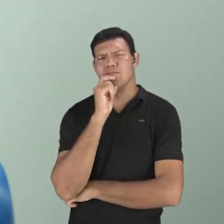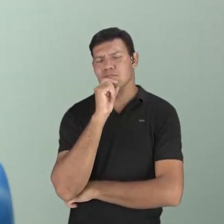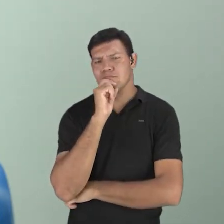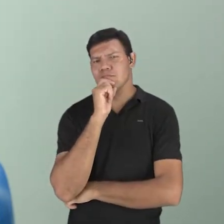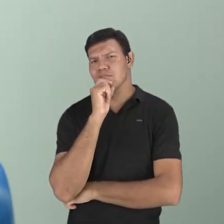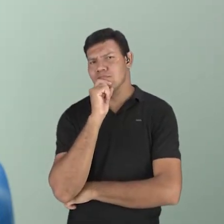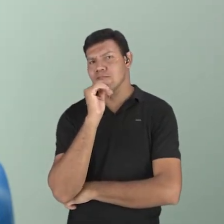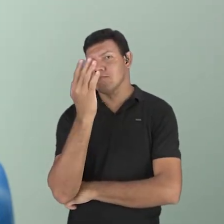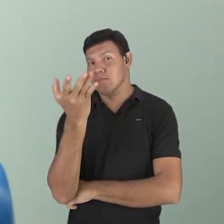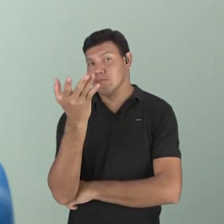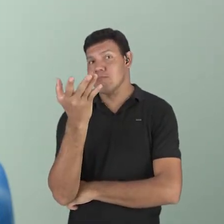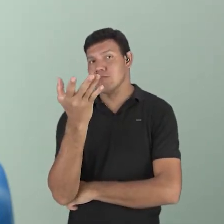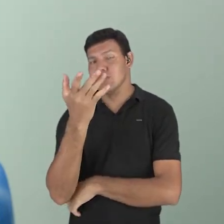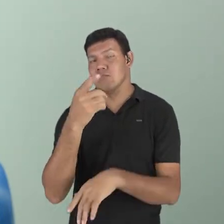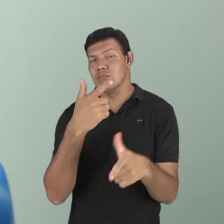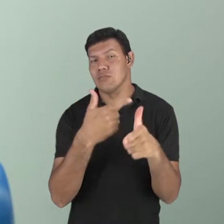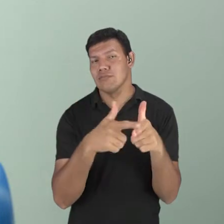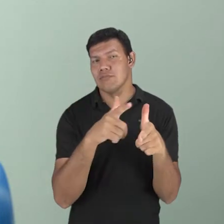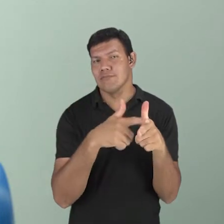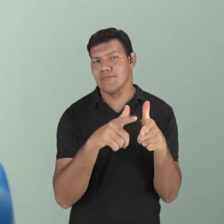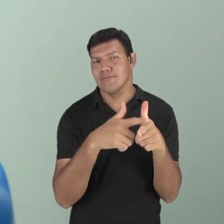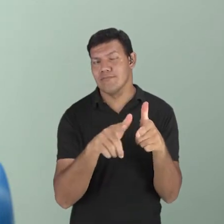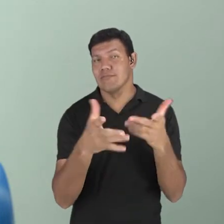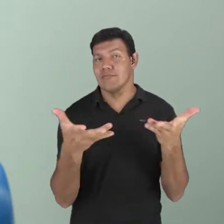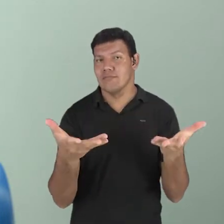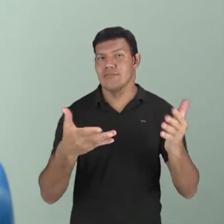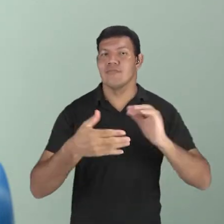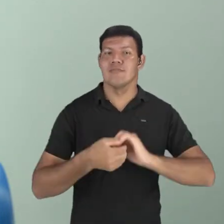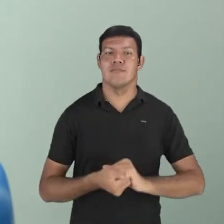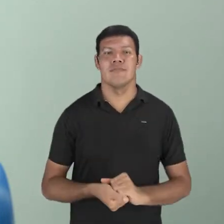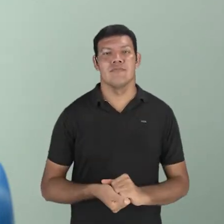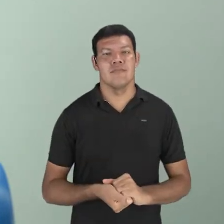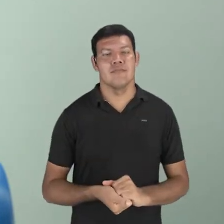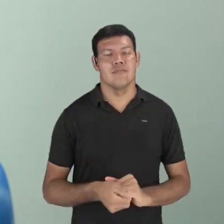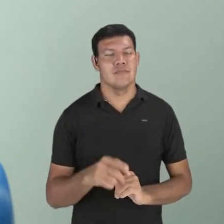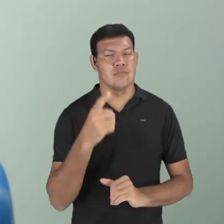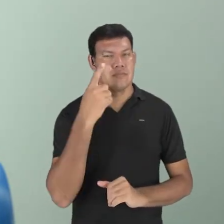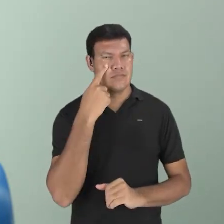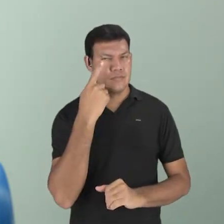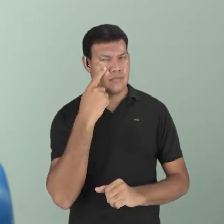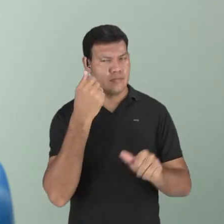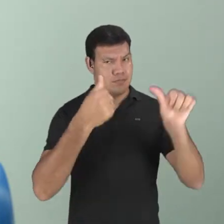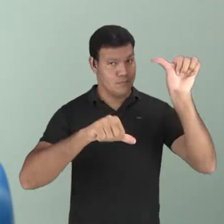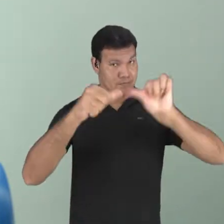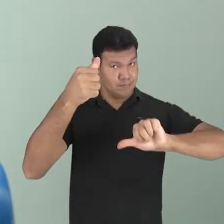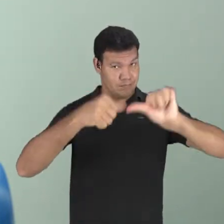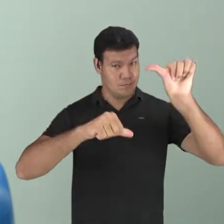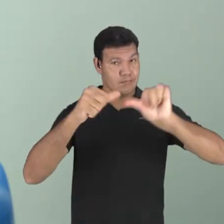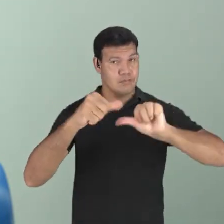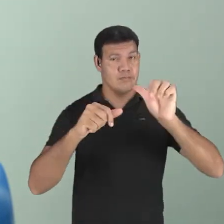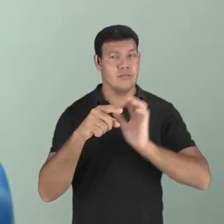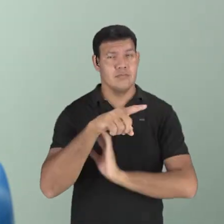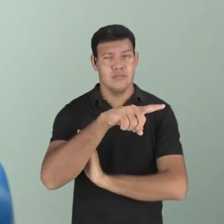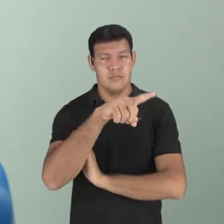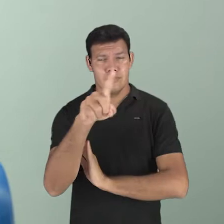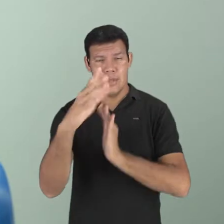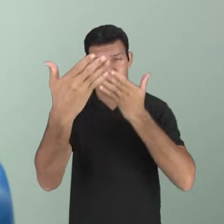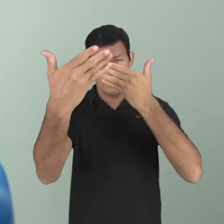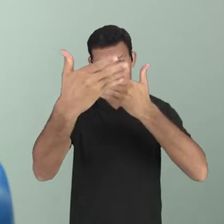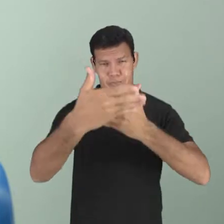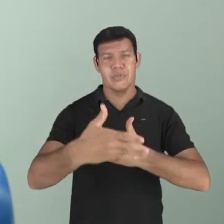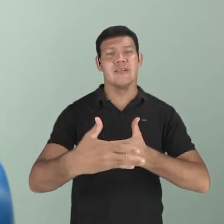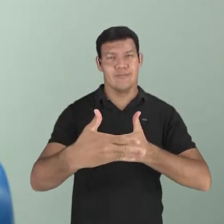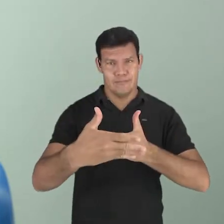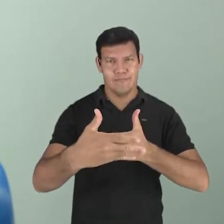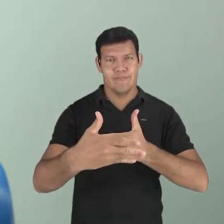pouquinho acerca dessa situação. Vamos tentar e analisar um caso. Você está fazendo uma